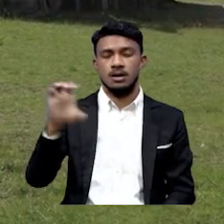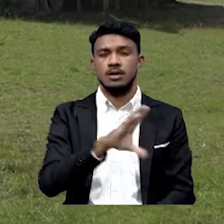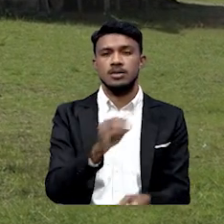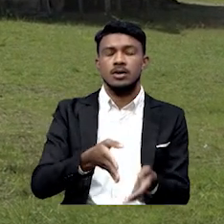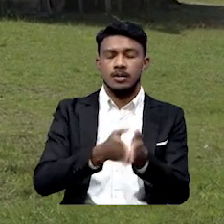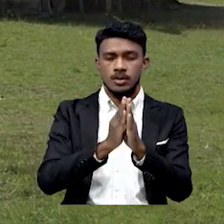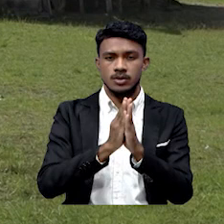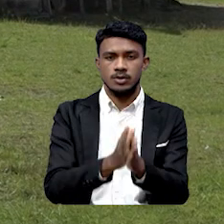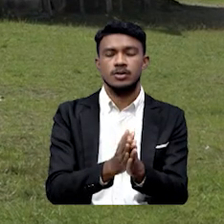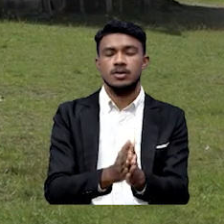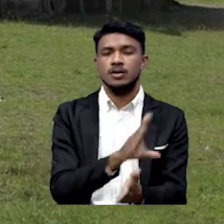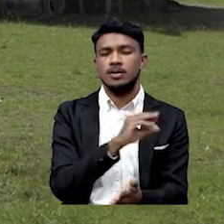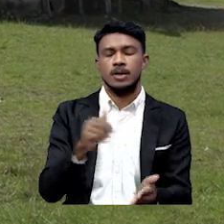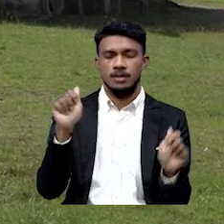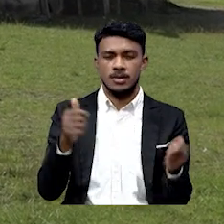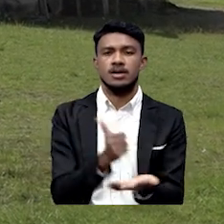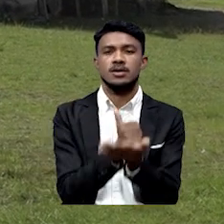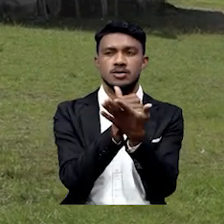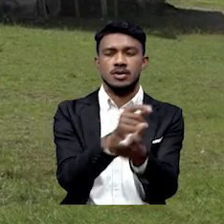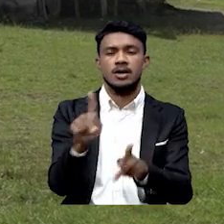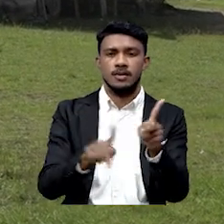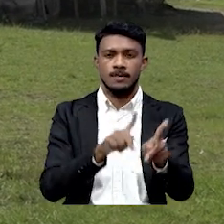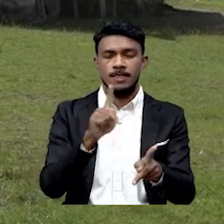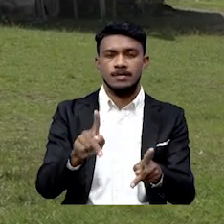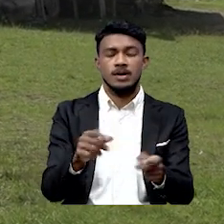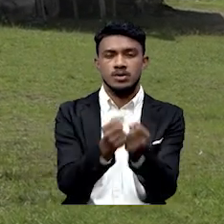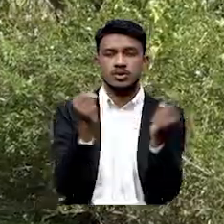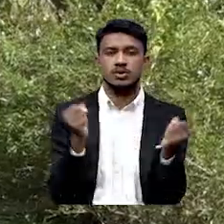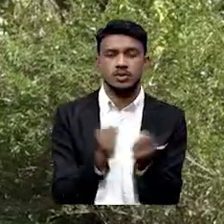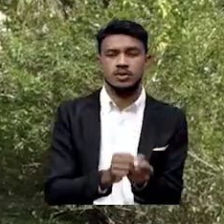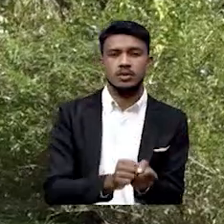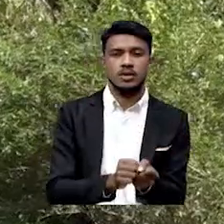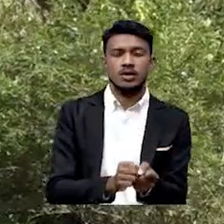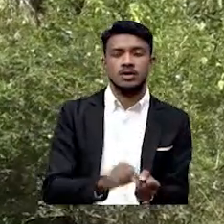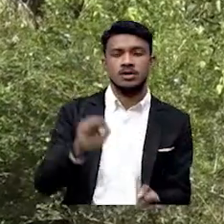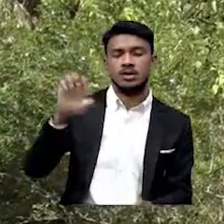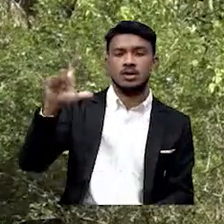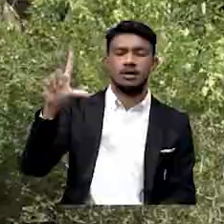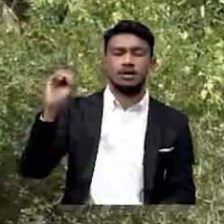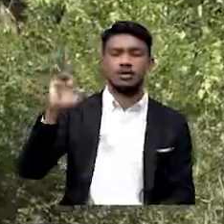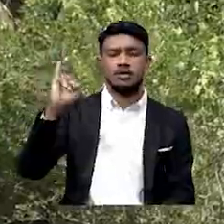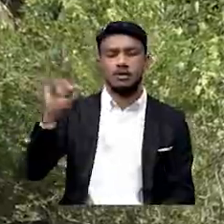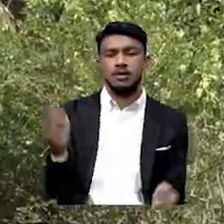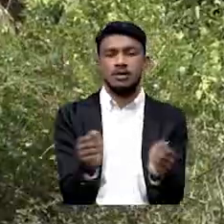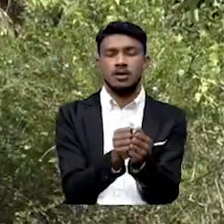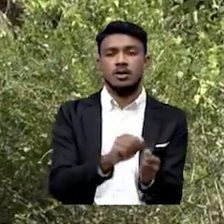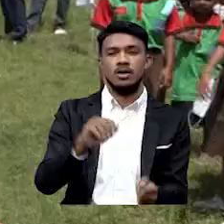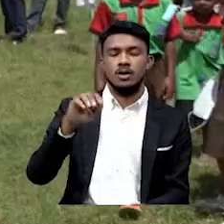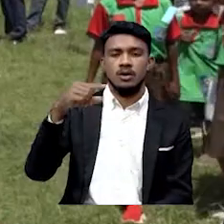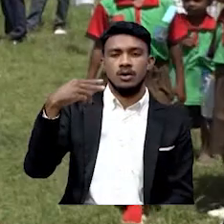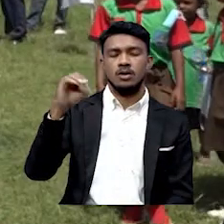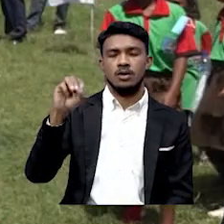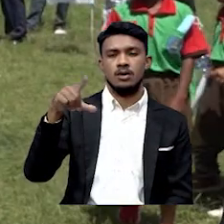Husi Suku Bandudato, Lausi no suco liurai, basuco selo e malere ho ho holau. Durante